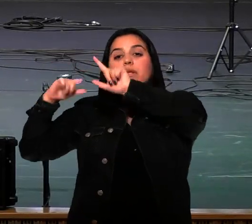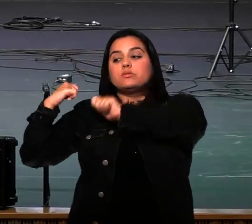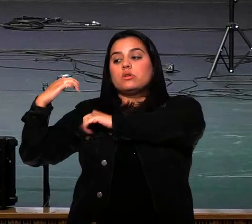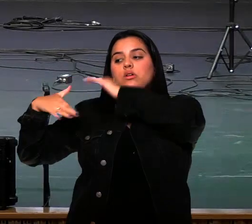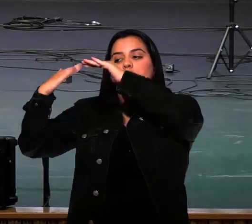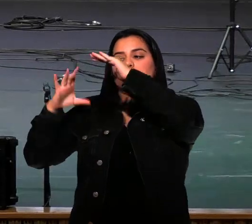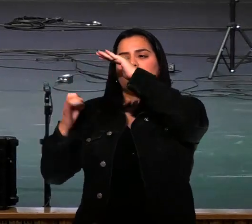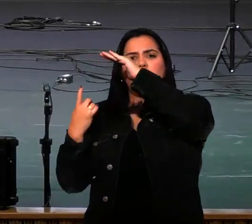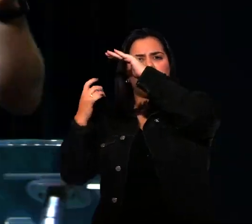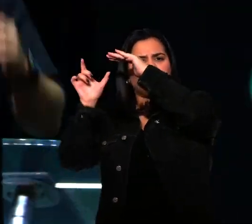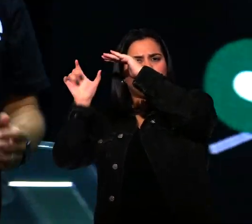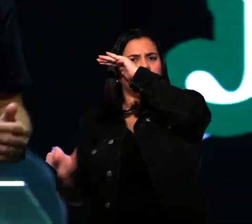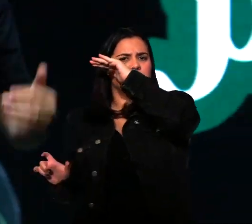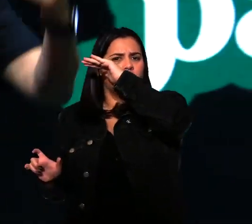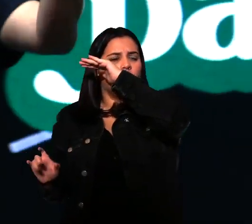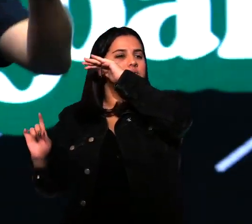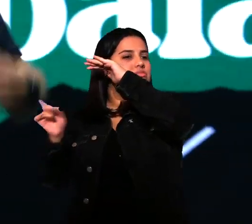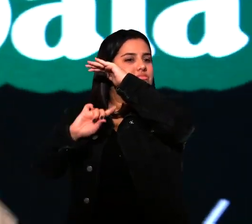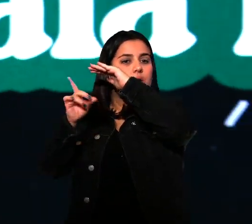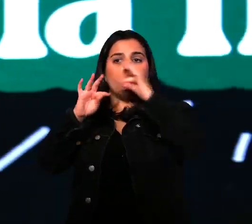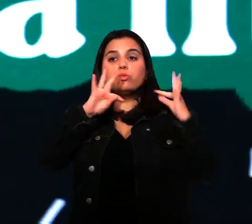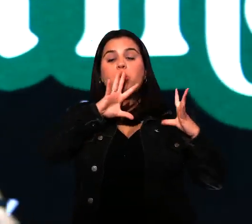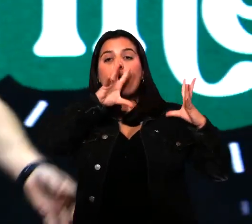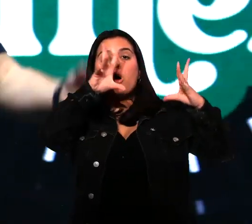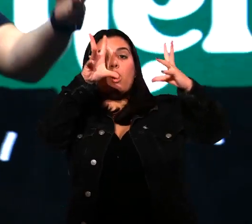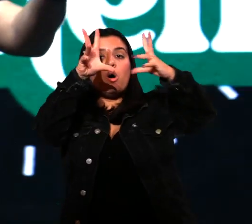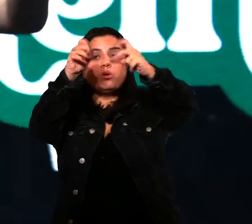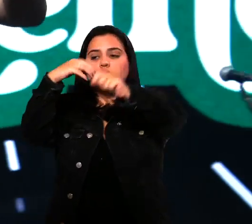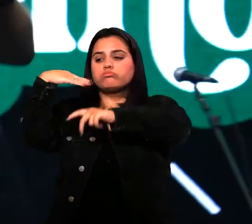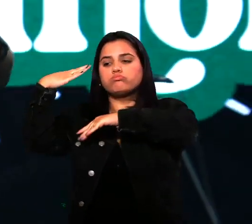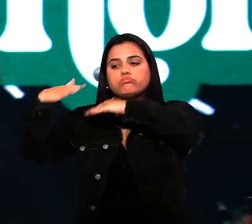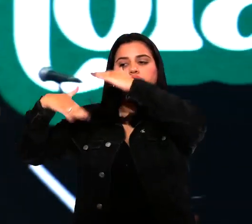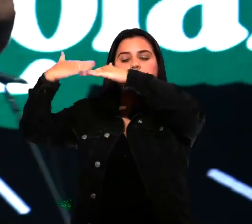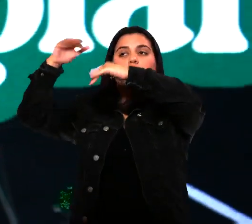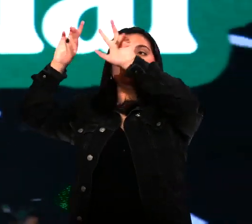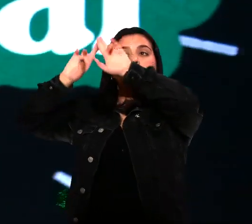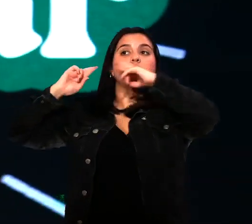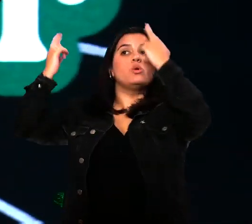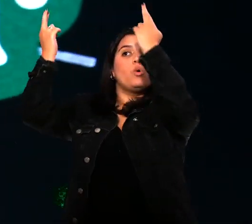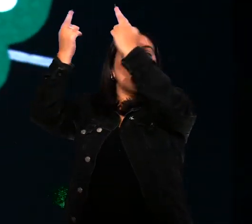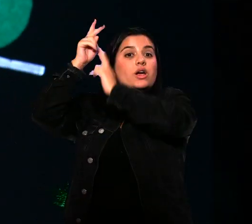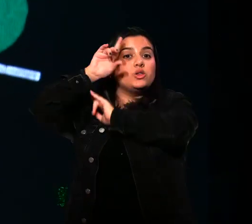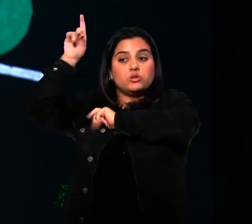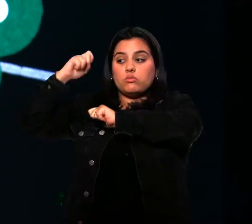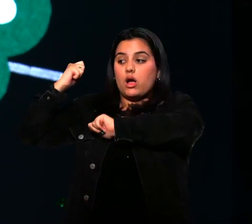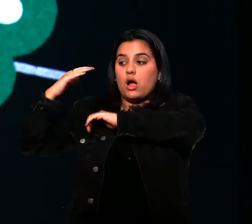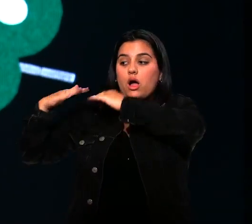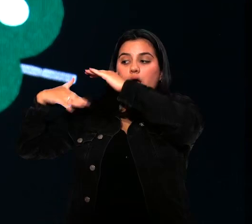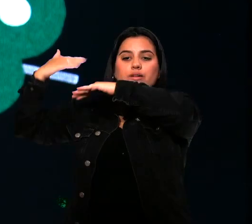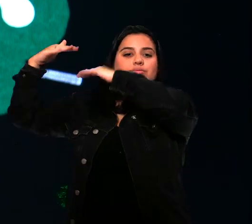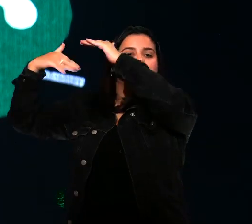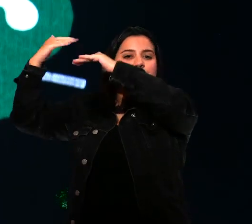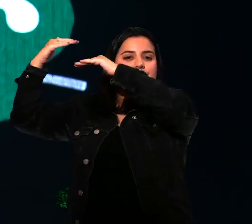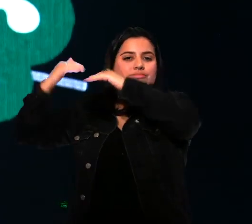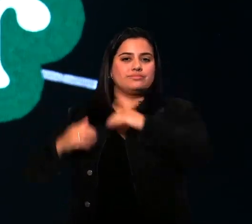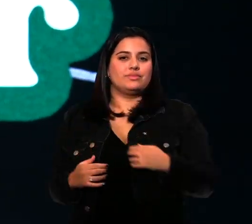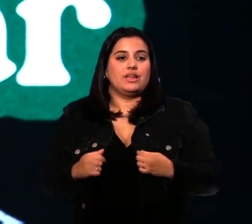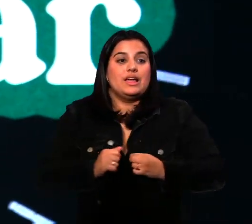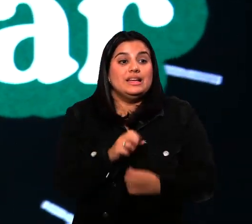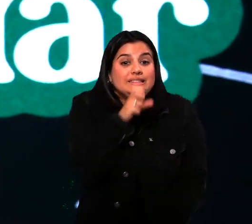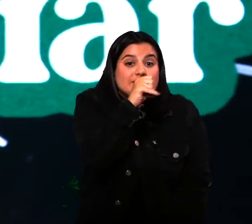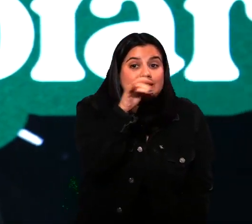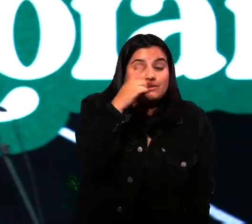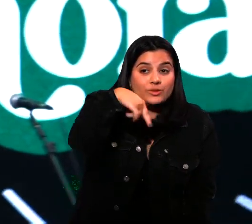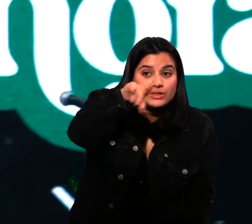só uma pessoa, cresce o coletivo, cresce a igreja, cresce todo mundo junto, porque se você cresce, a igreja cresce. Se você